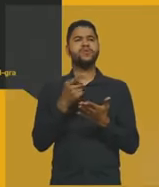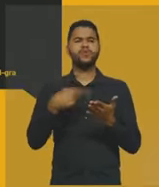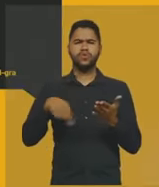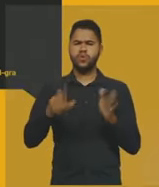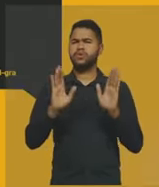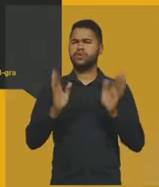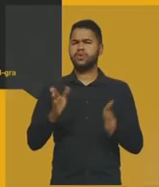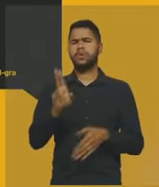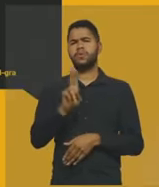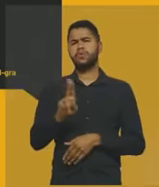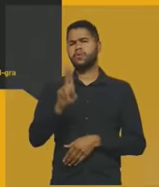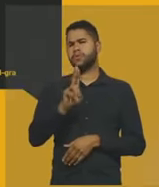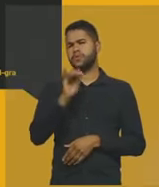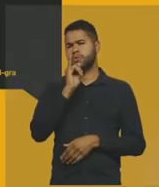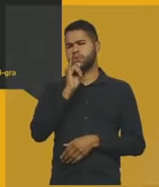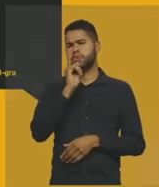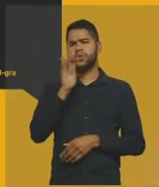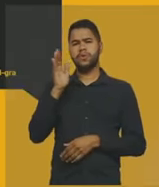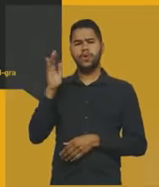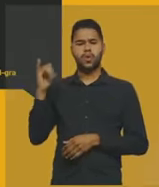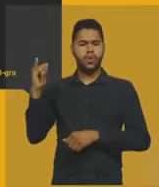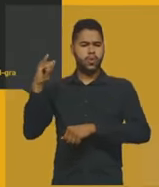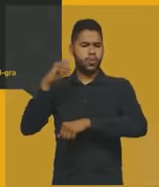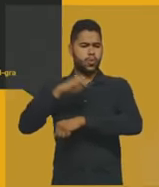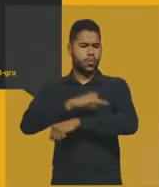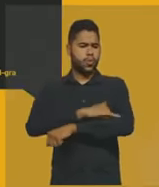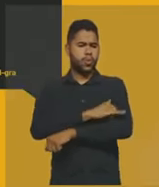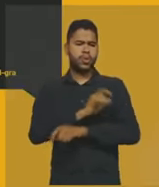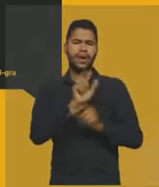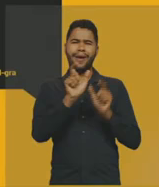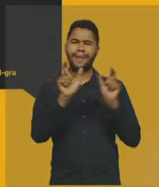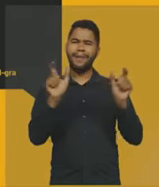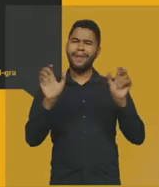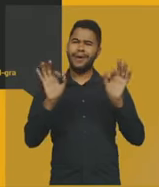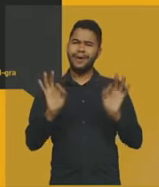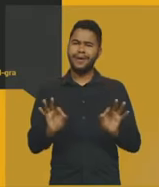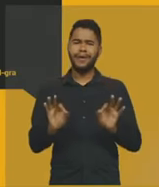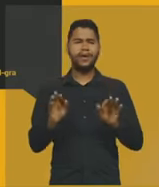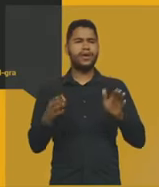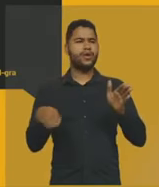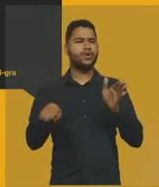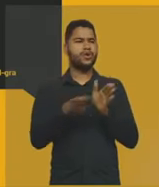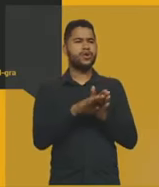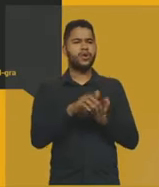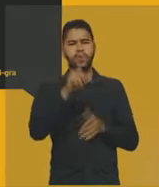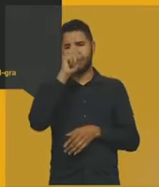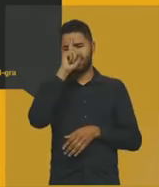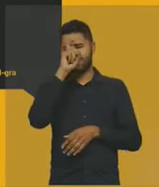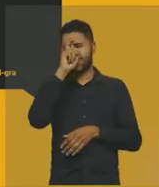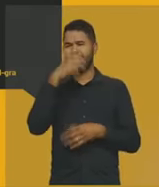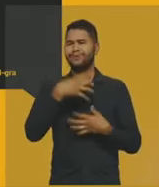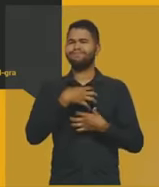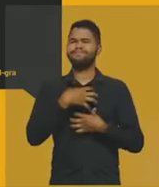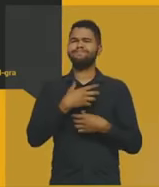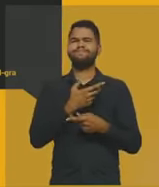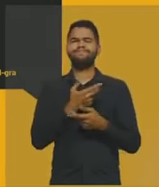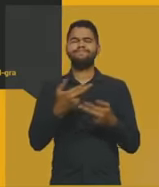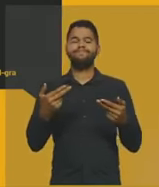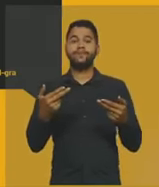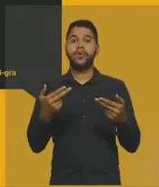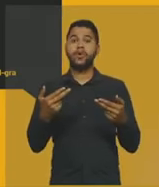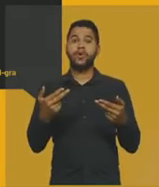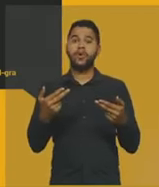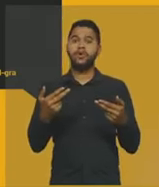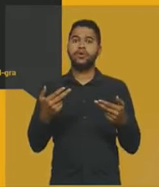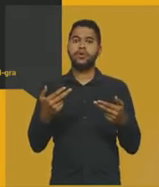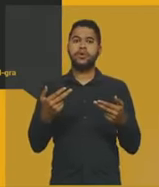a expressão. Por exemplo, eu chego no aeroporto, já tem as expressões certas para eu falar. Eu chego lá no hospital mesmo, estou sentindo alguma coisa. Então, tem coisas que a gente não